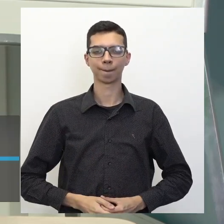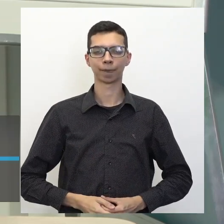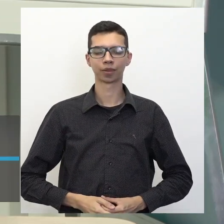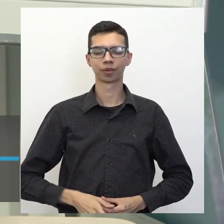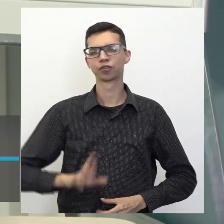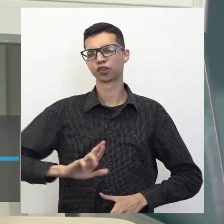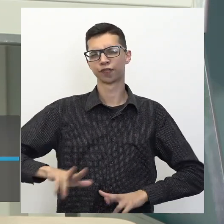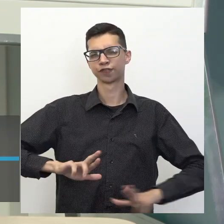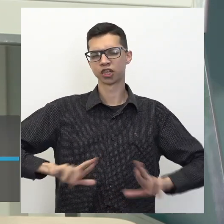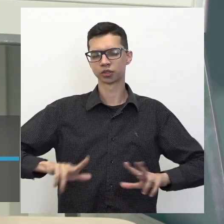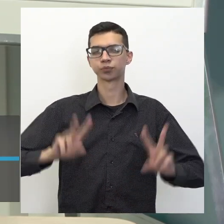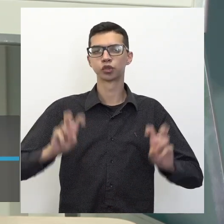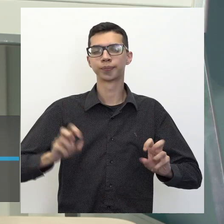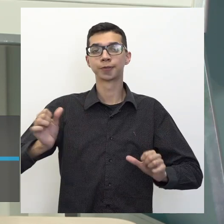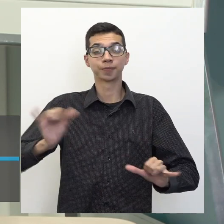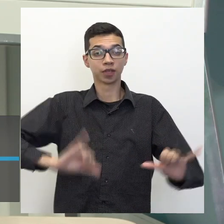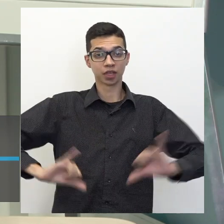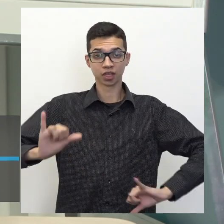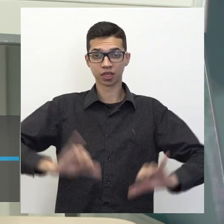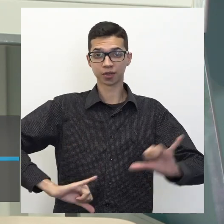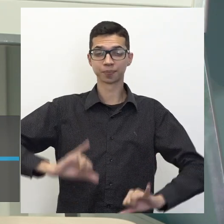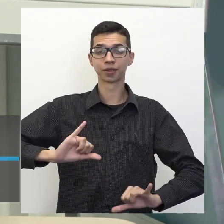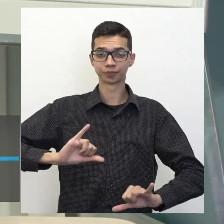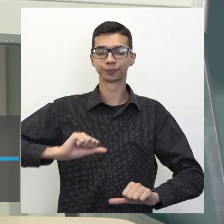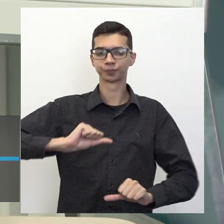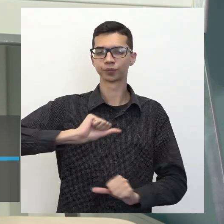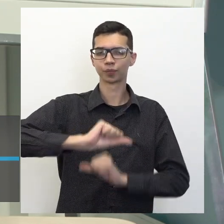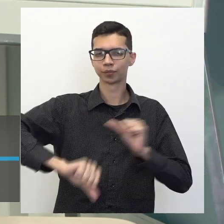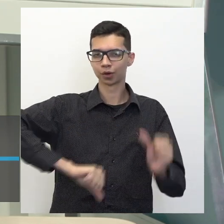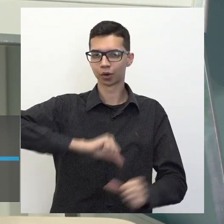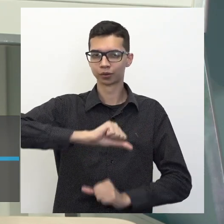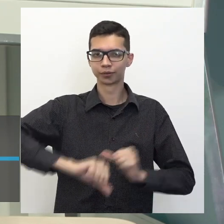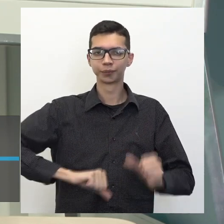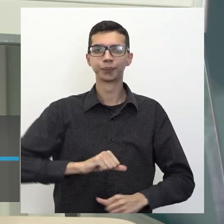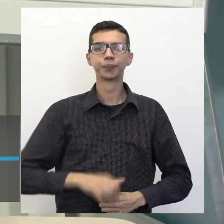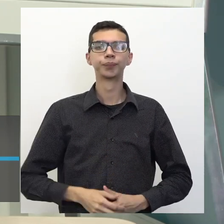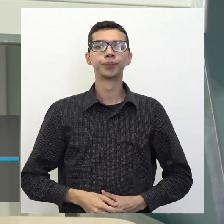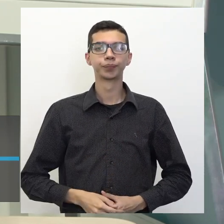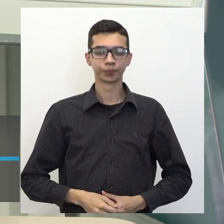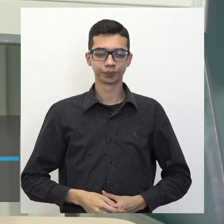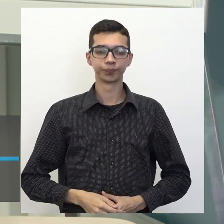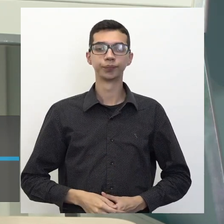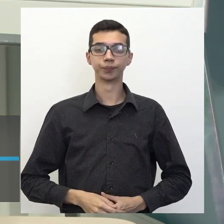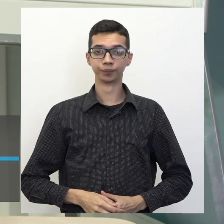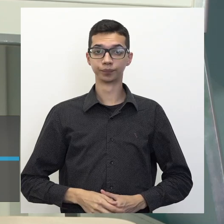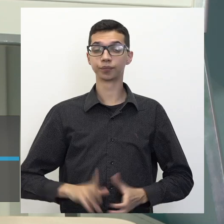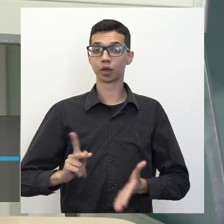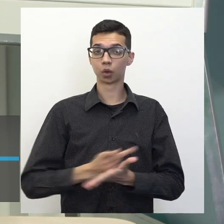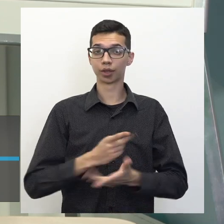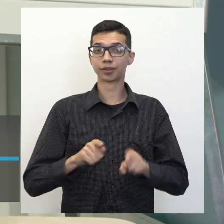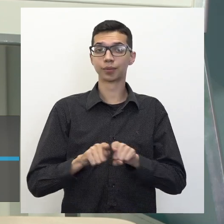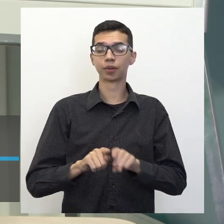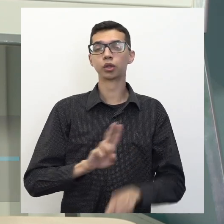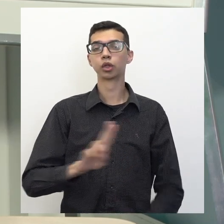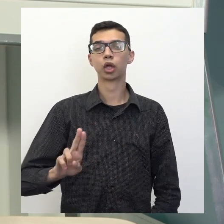transformações químicas que apresenta maior extensão dadas as equações químicas e as constantes de